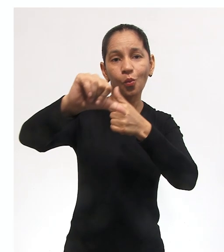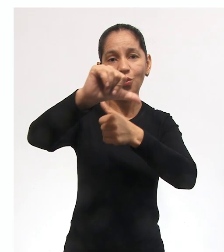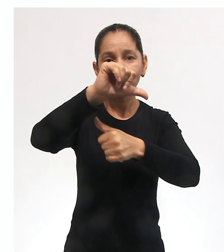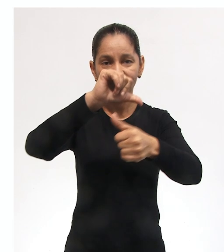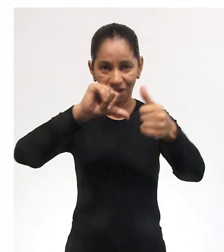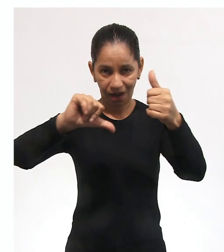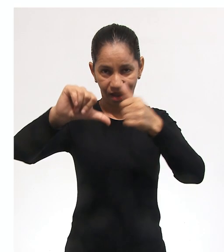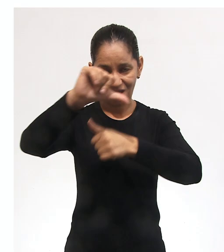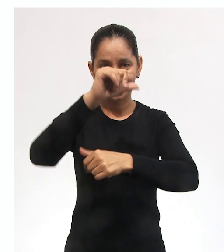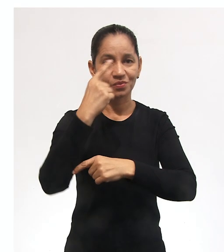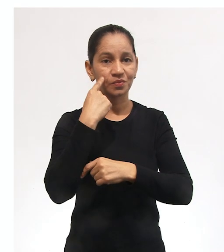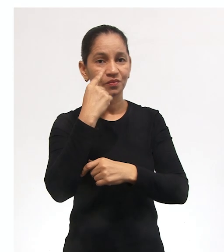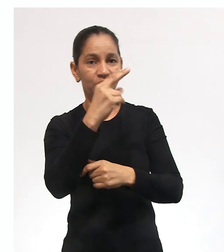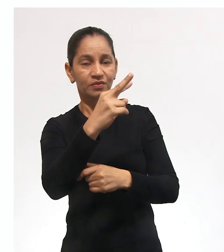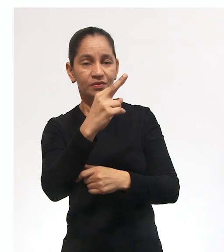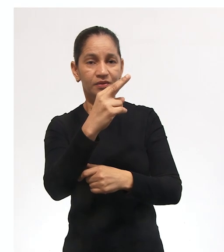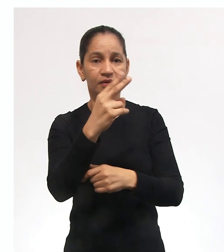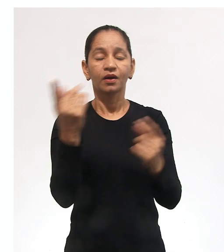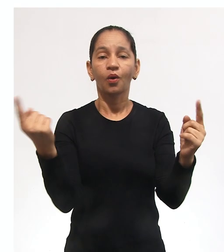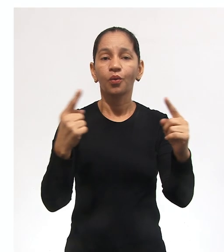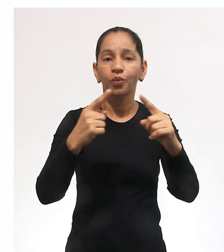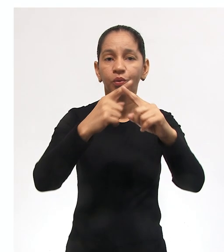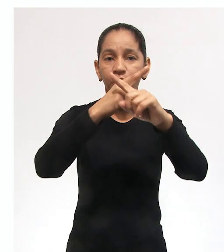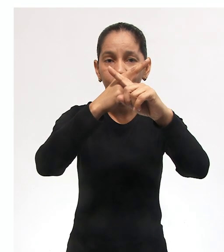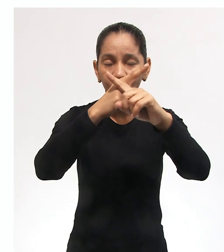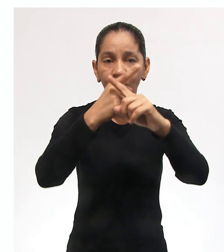voltando e aqui a gente indo, tá?